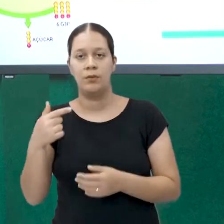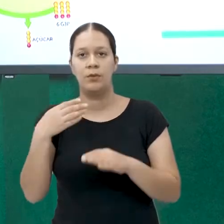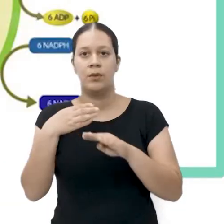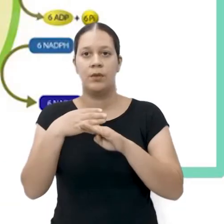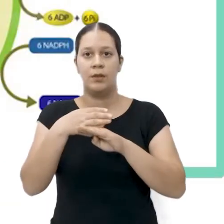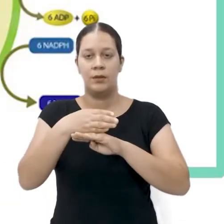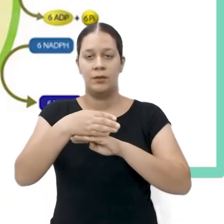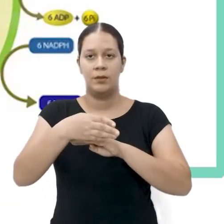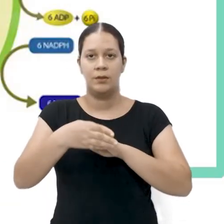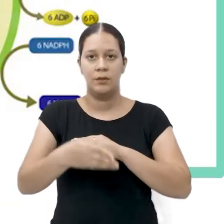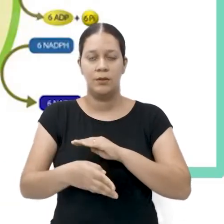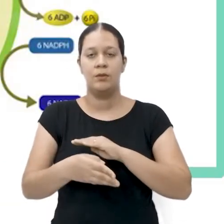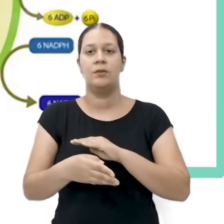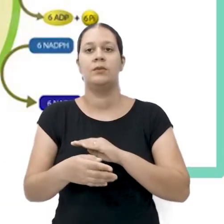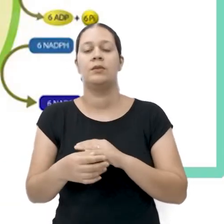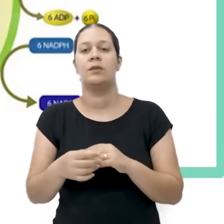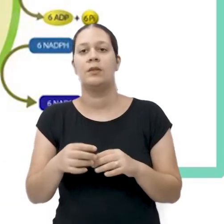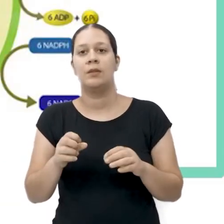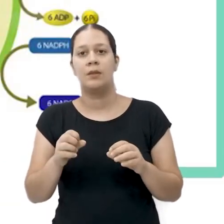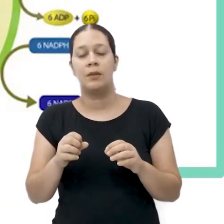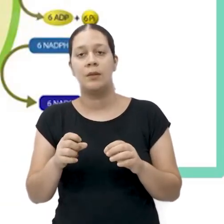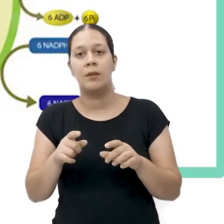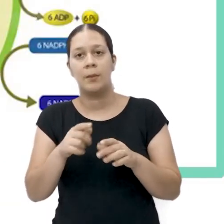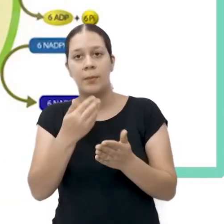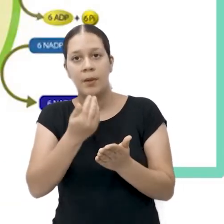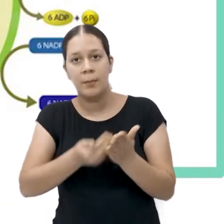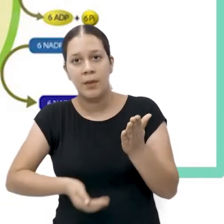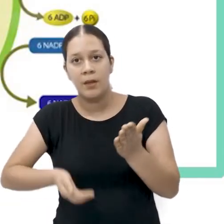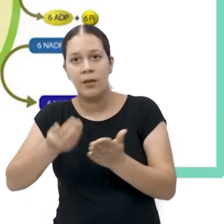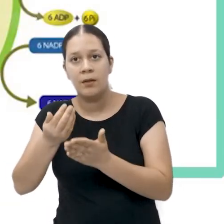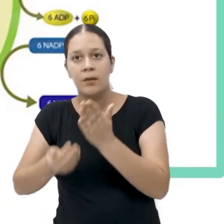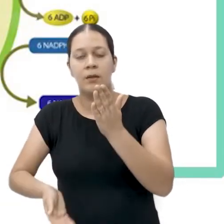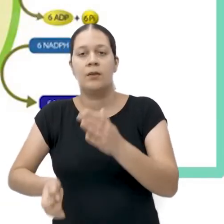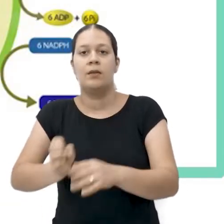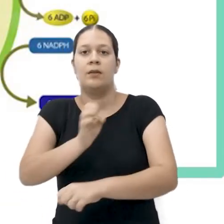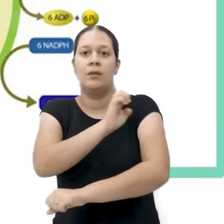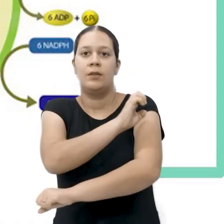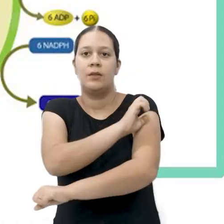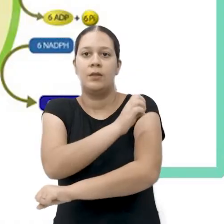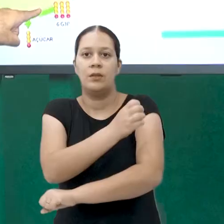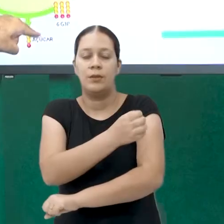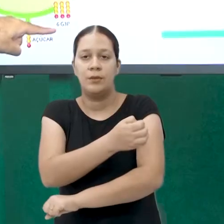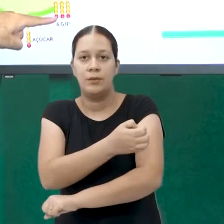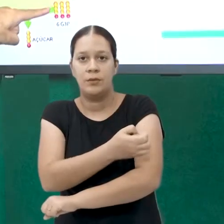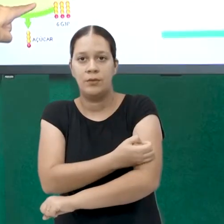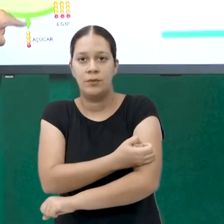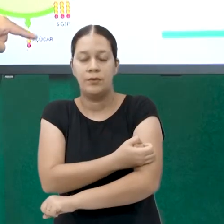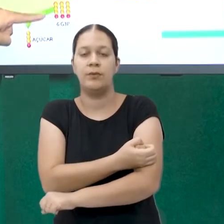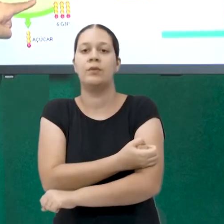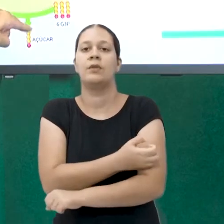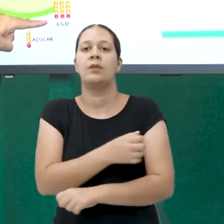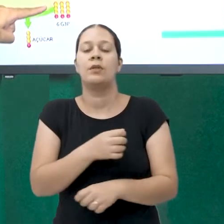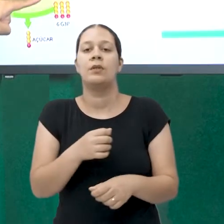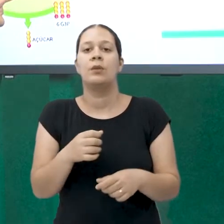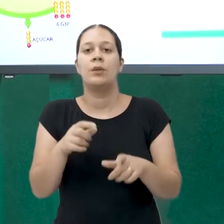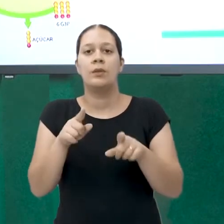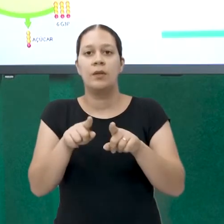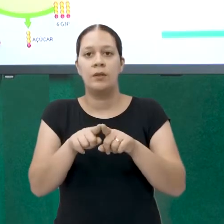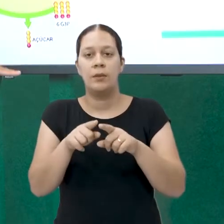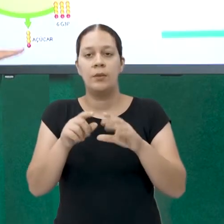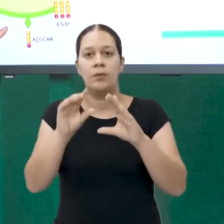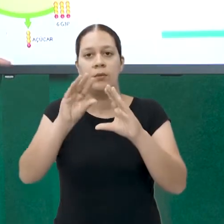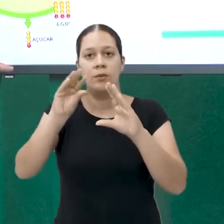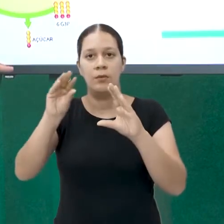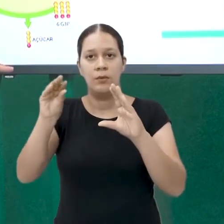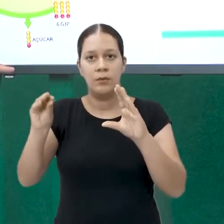carbônico, a entrada com o rubisco, o gasto de energia e ao final, tá? Gliceraldeído